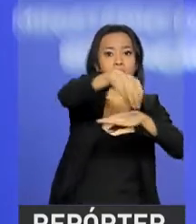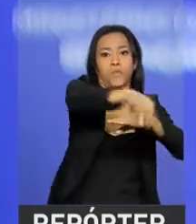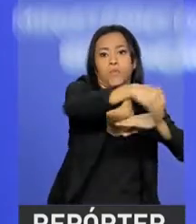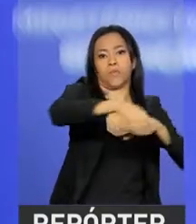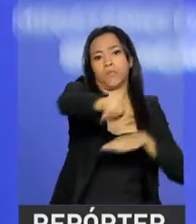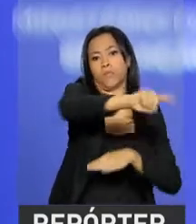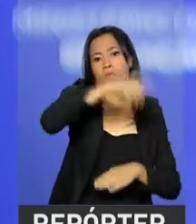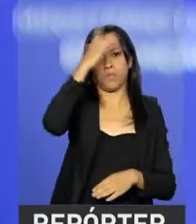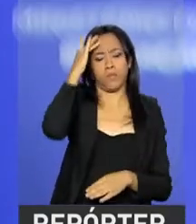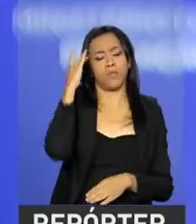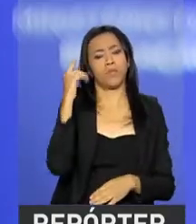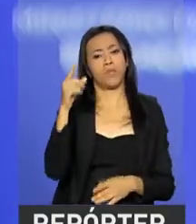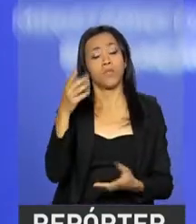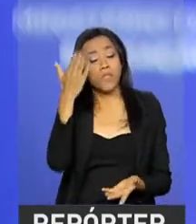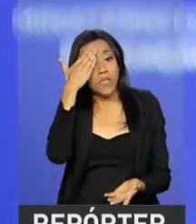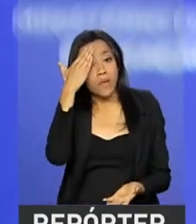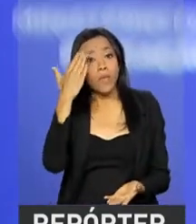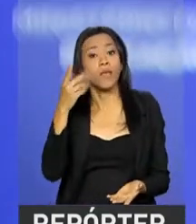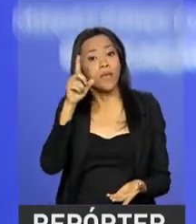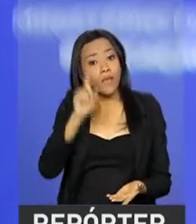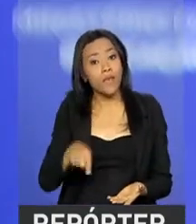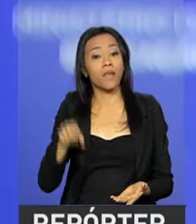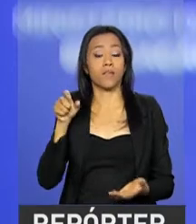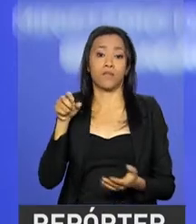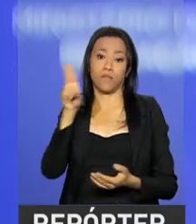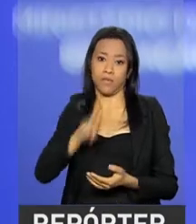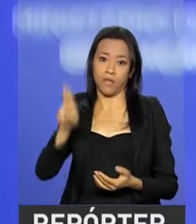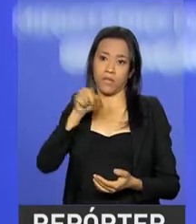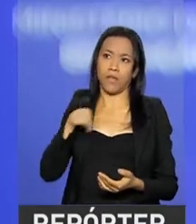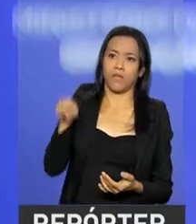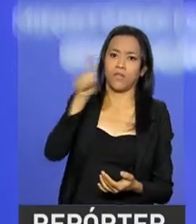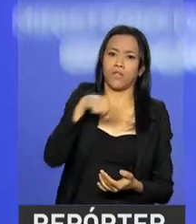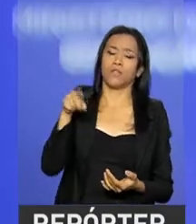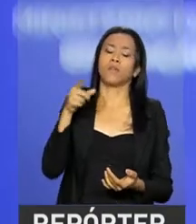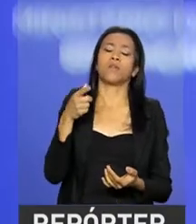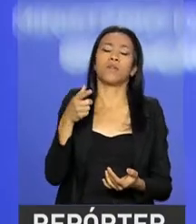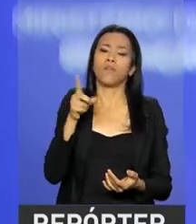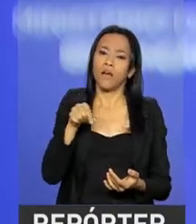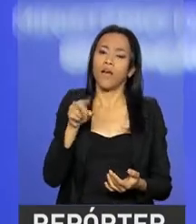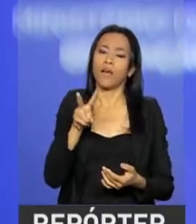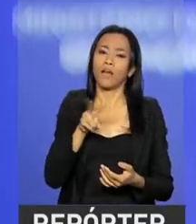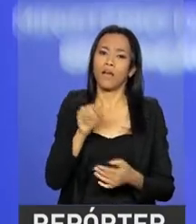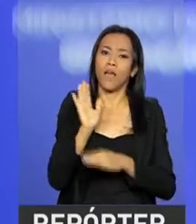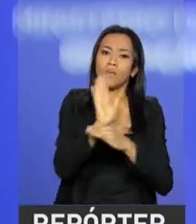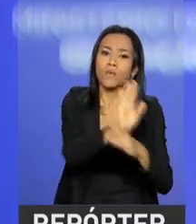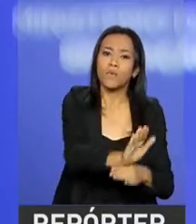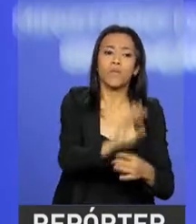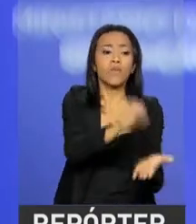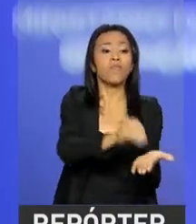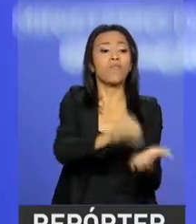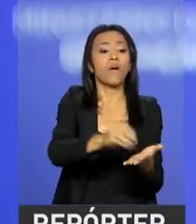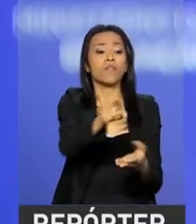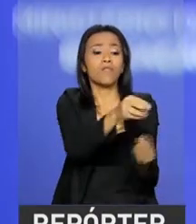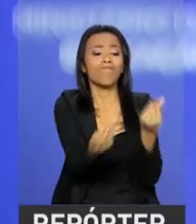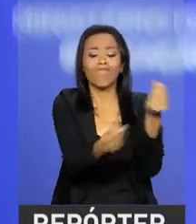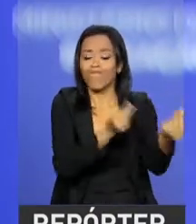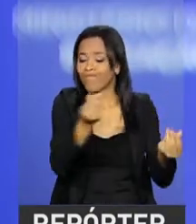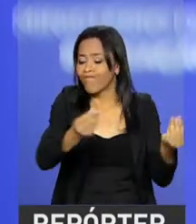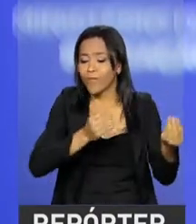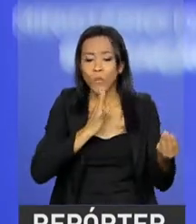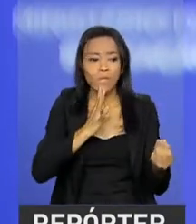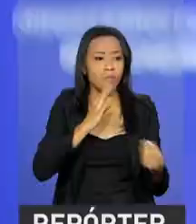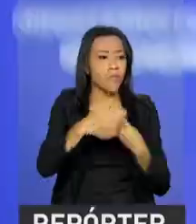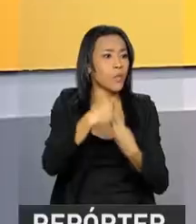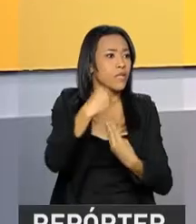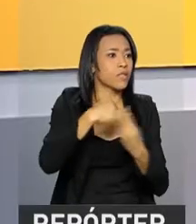empreendedor eu acho que instituição amiga do empreendedor vai poder cobrir essa lacuna que existe de orientação e de